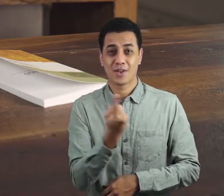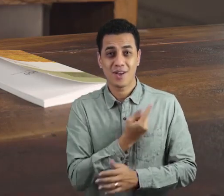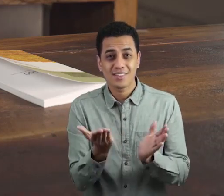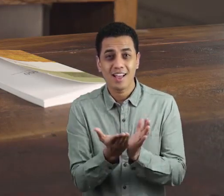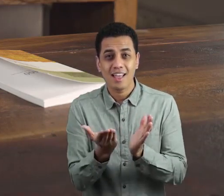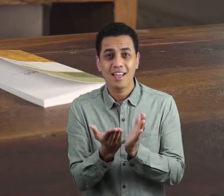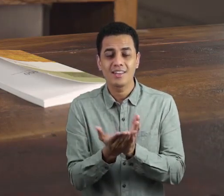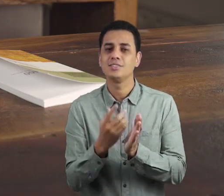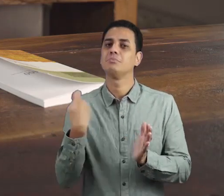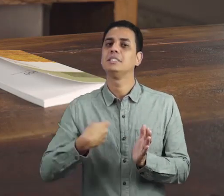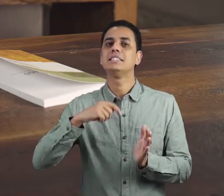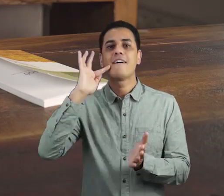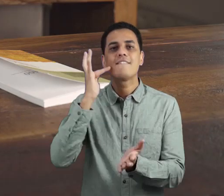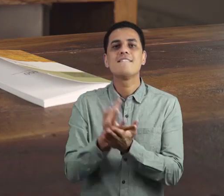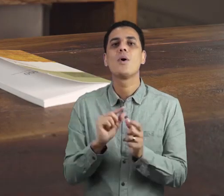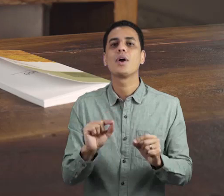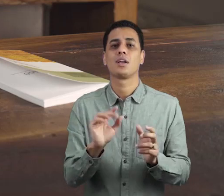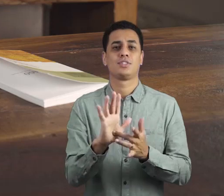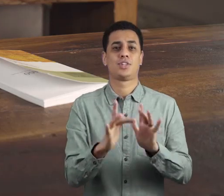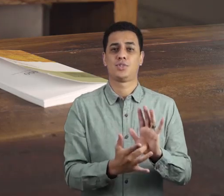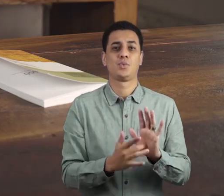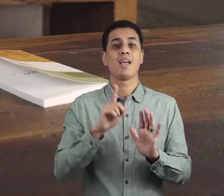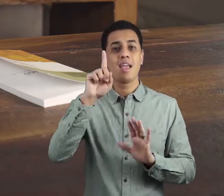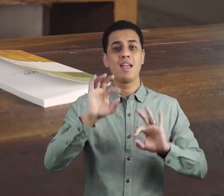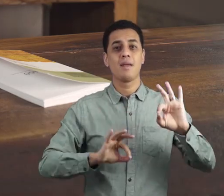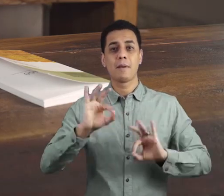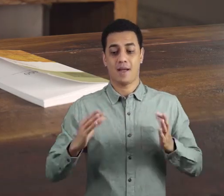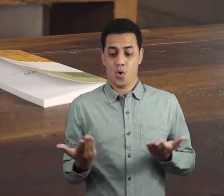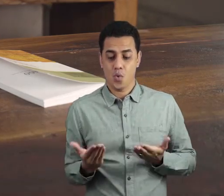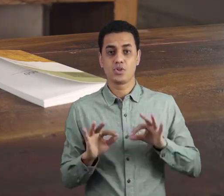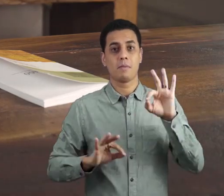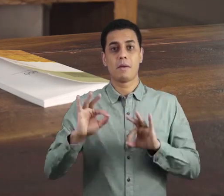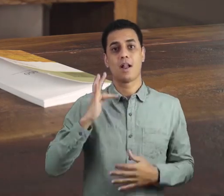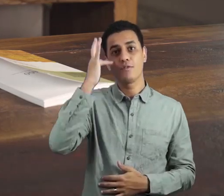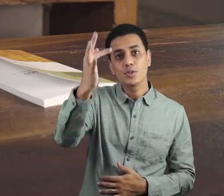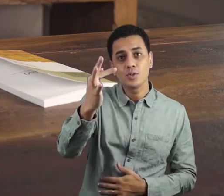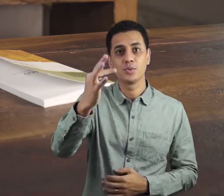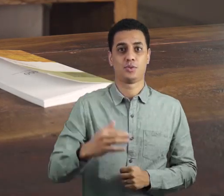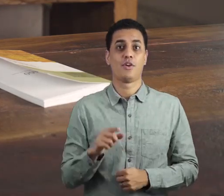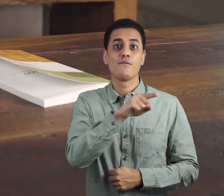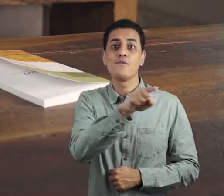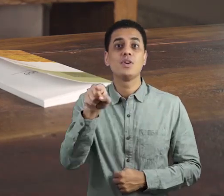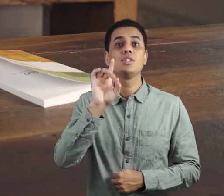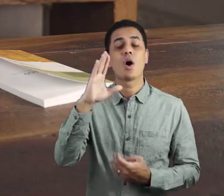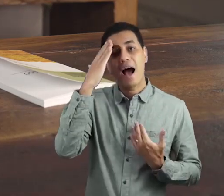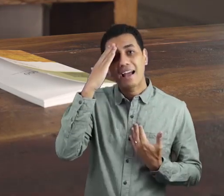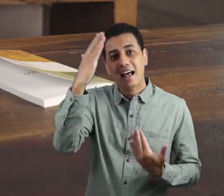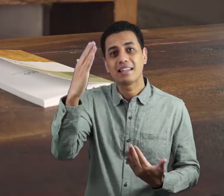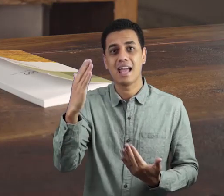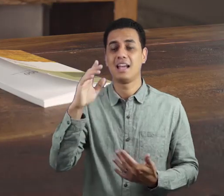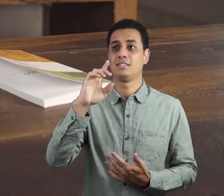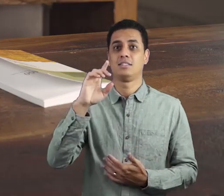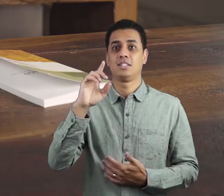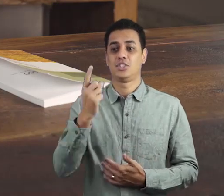nós hoje e fará amanhã. Você se dedica, né? Ou dedica a sua vida para ganhar dinheiro